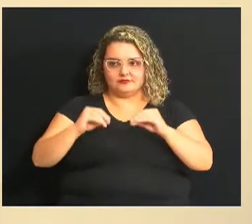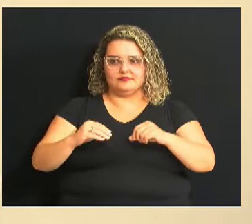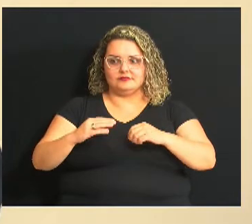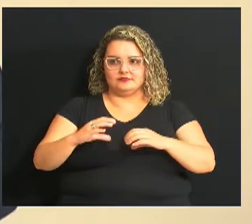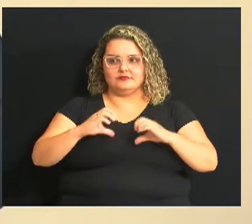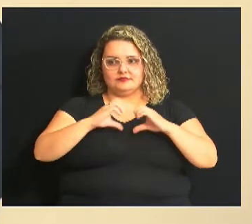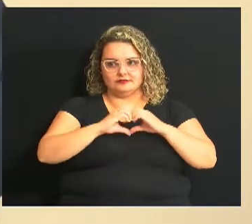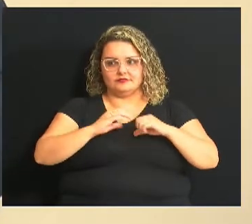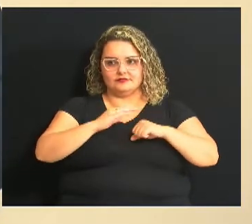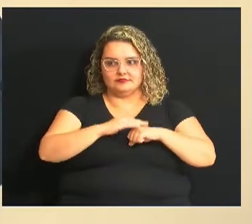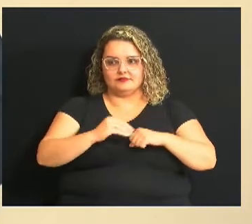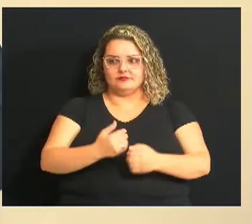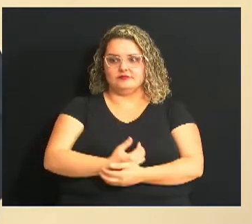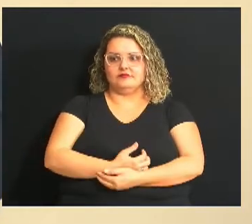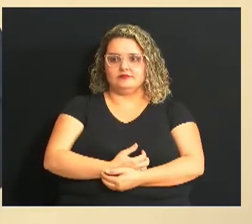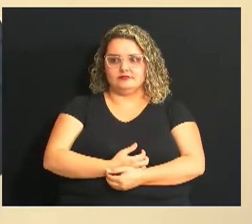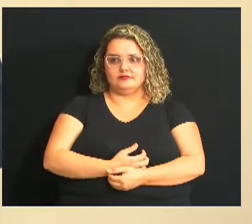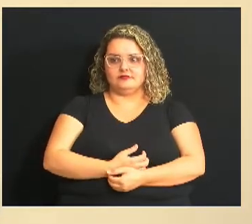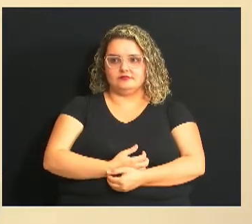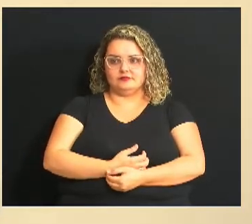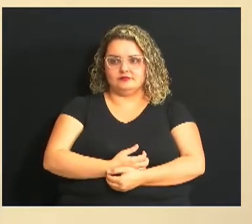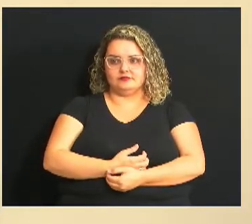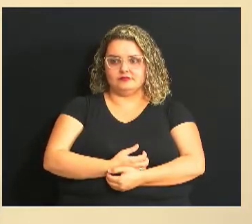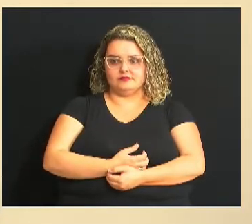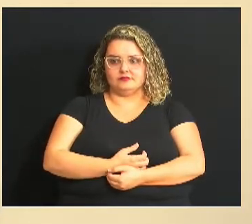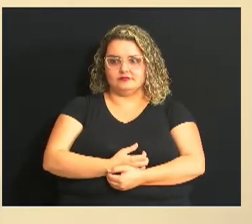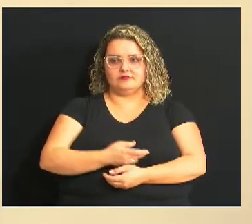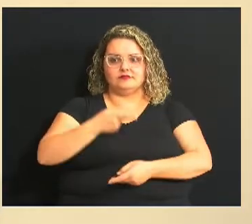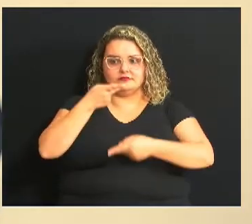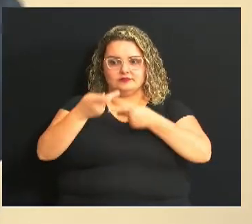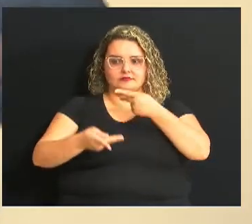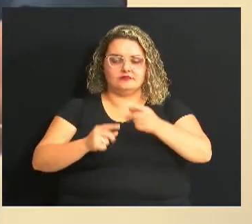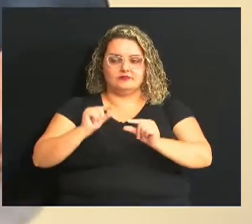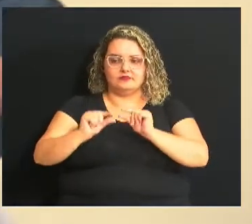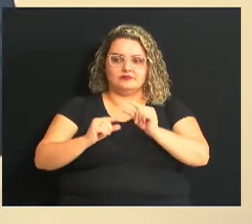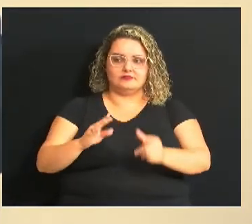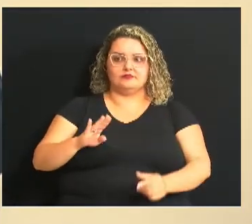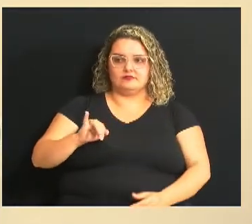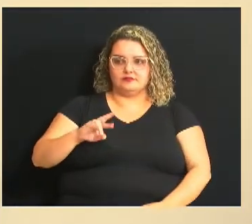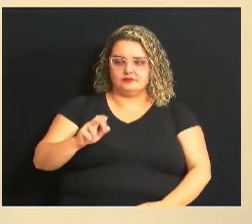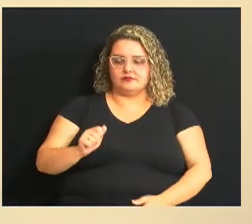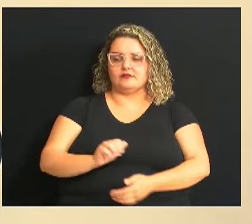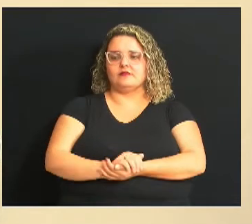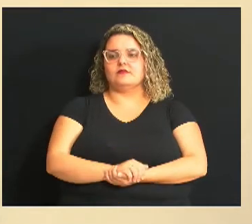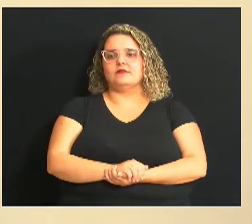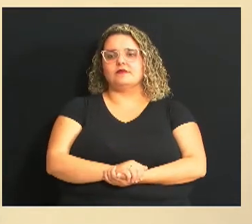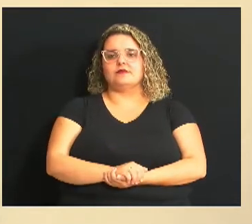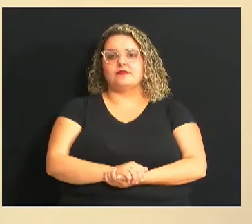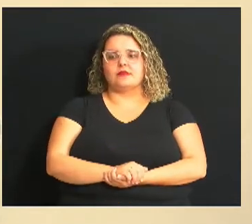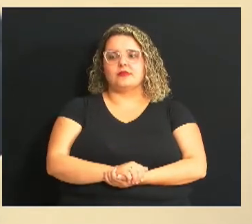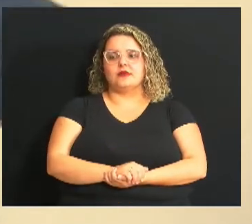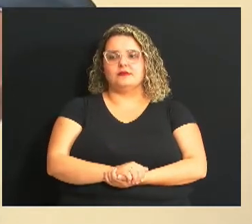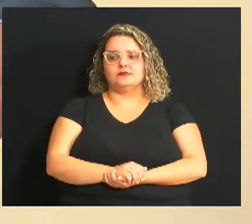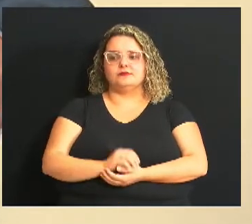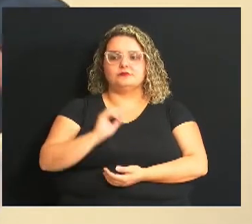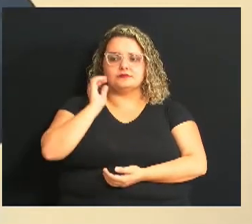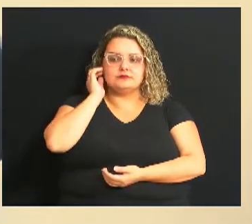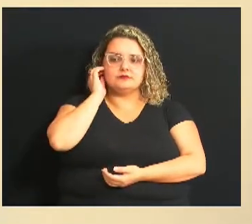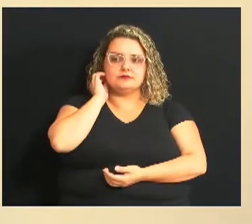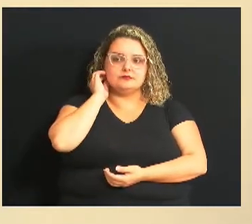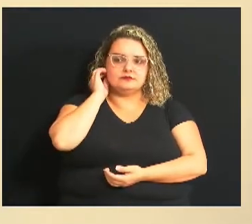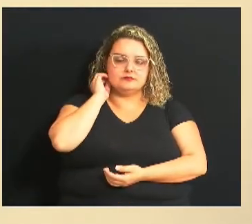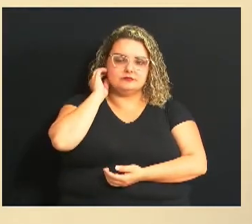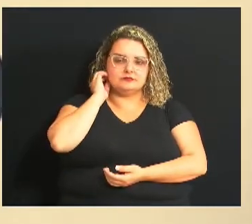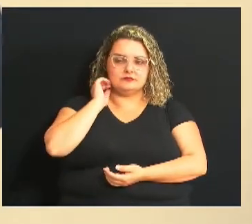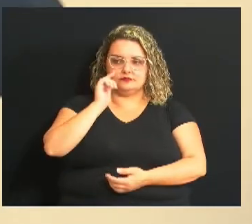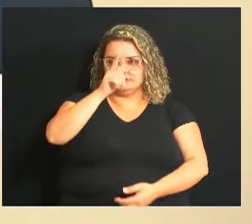tenho por você. Vou falar um pouquinho também do Bira, que, como o Gustavo bem diz